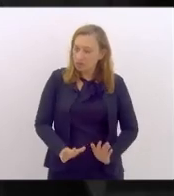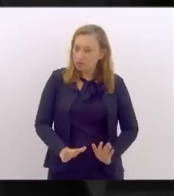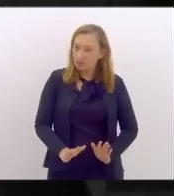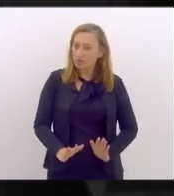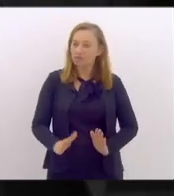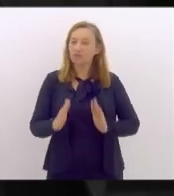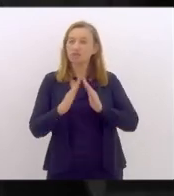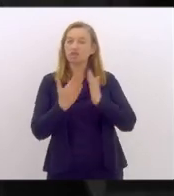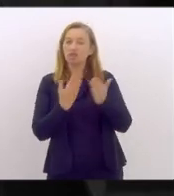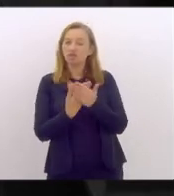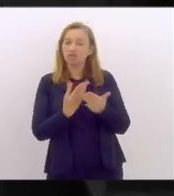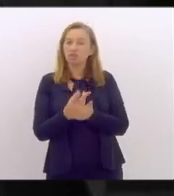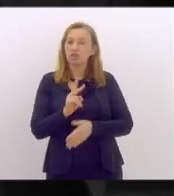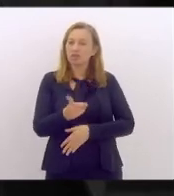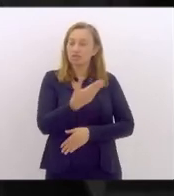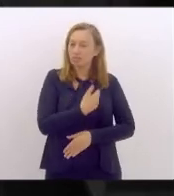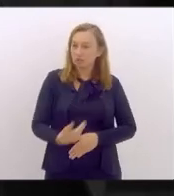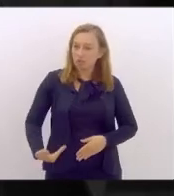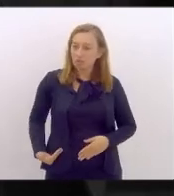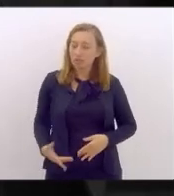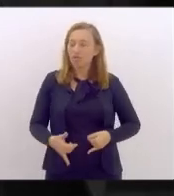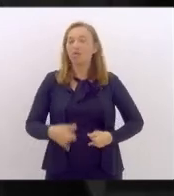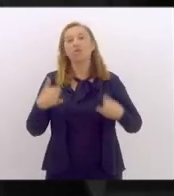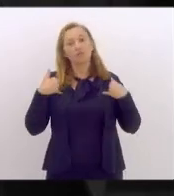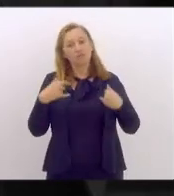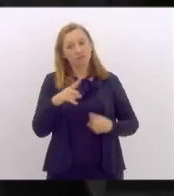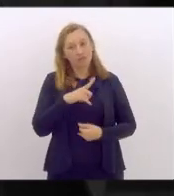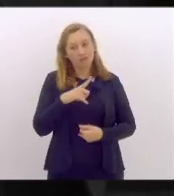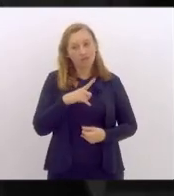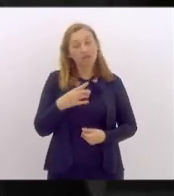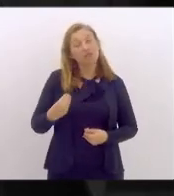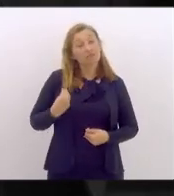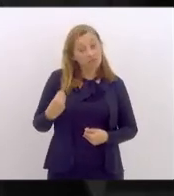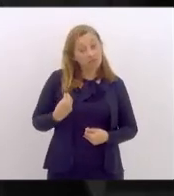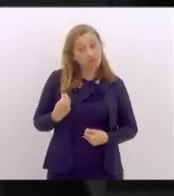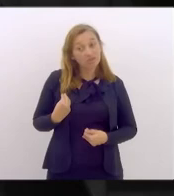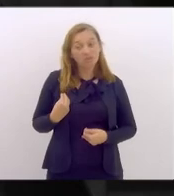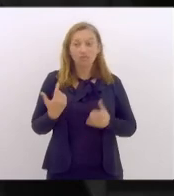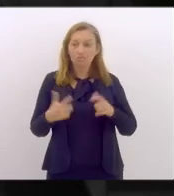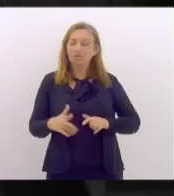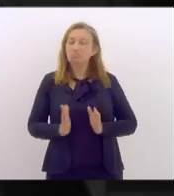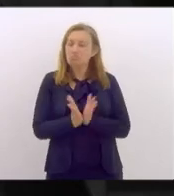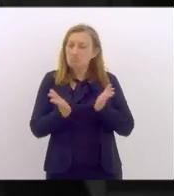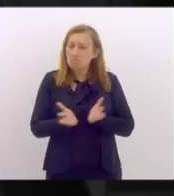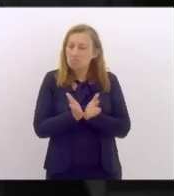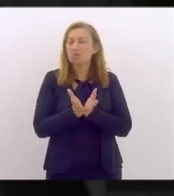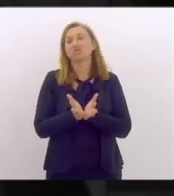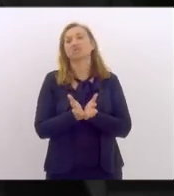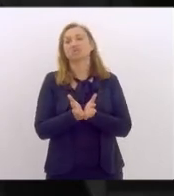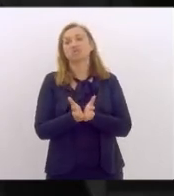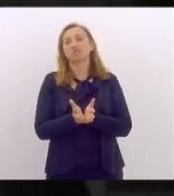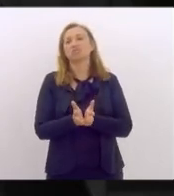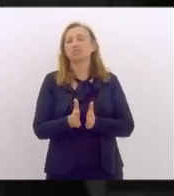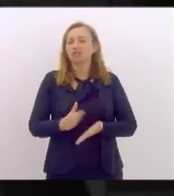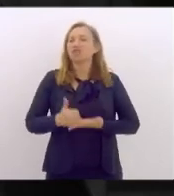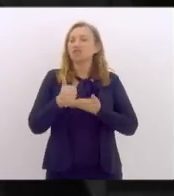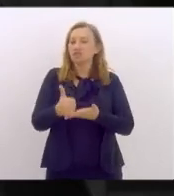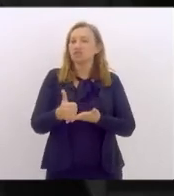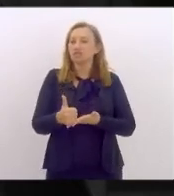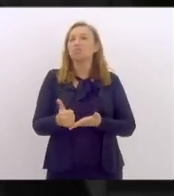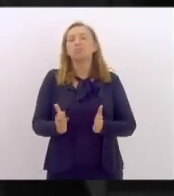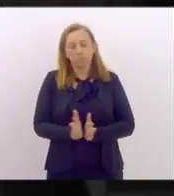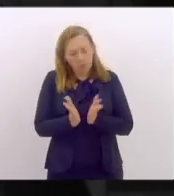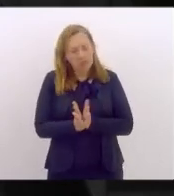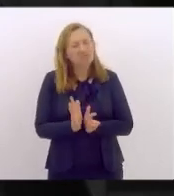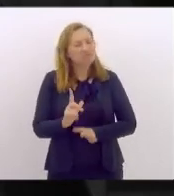sempre escolas públicas sempre tem muito orgulho disso E vivia no ambiente de pobreza material havia dignidade mas absoluta